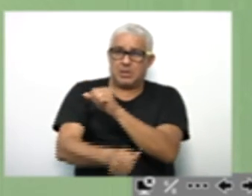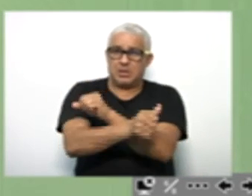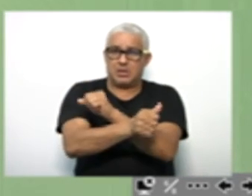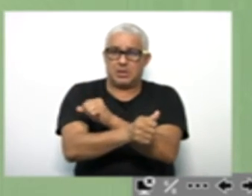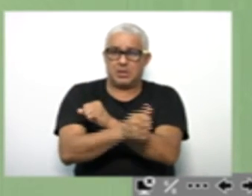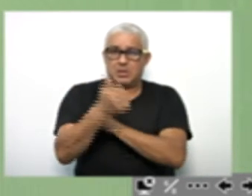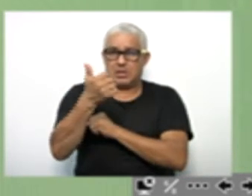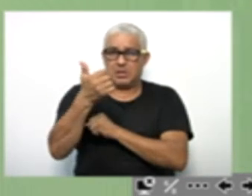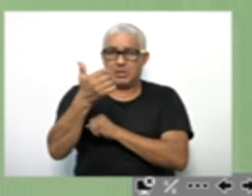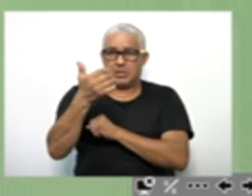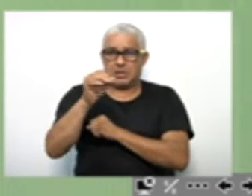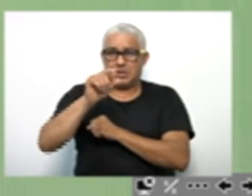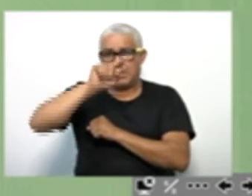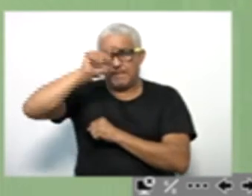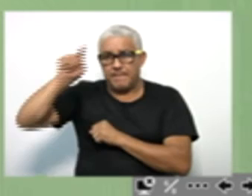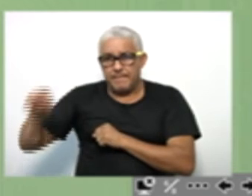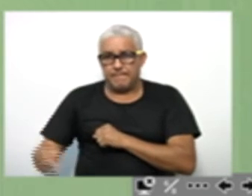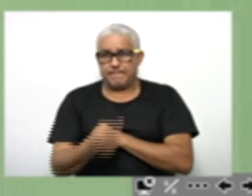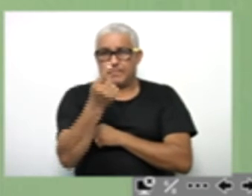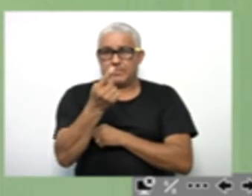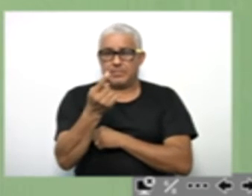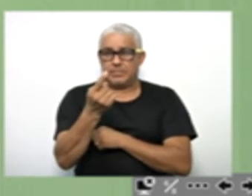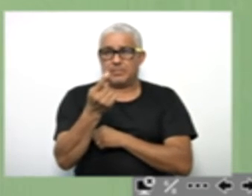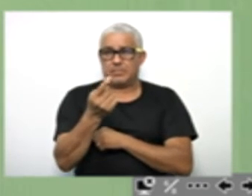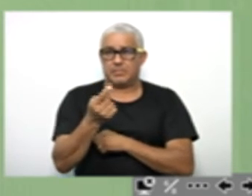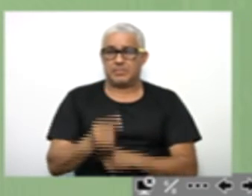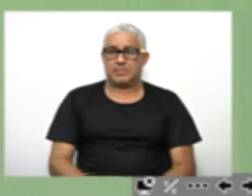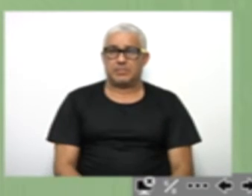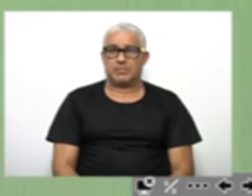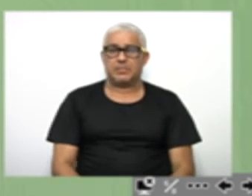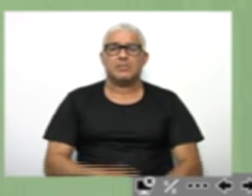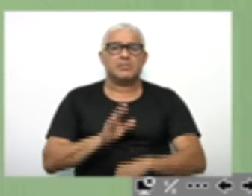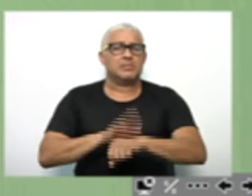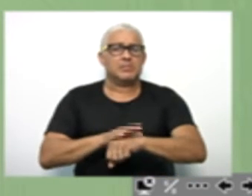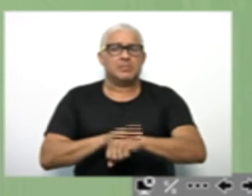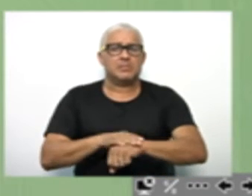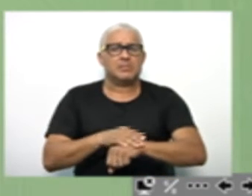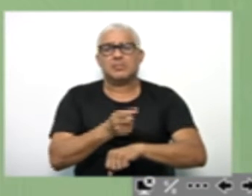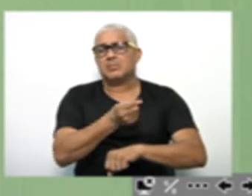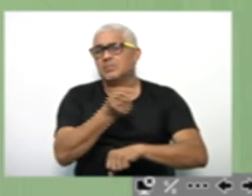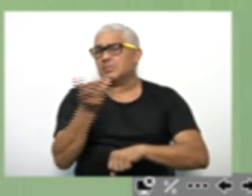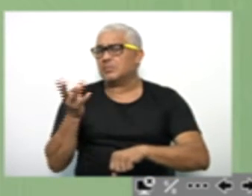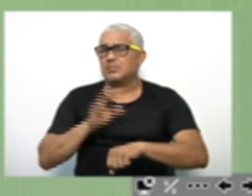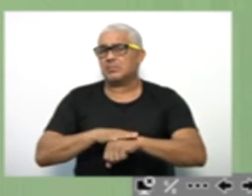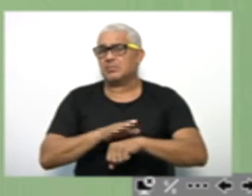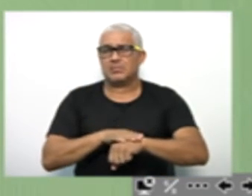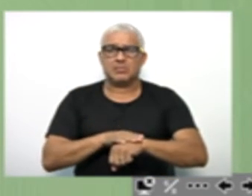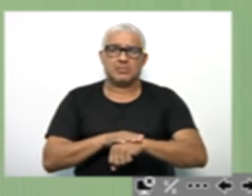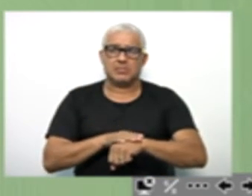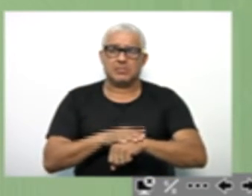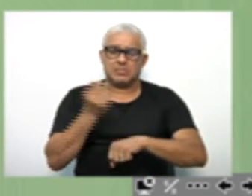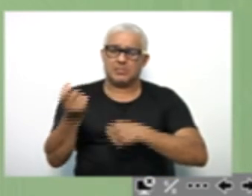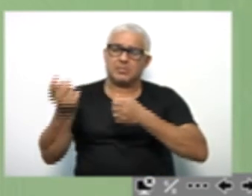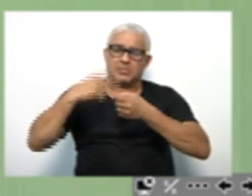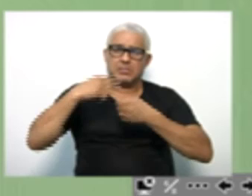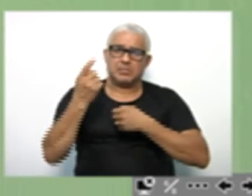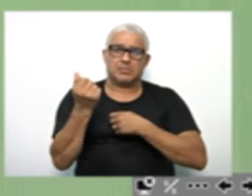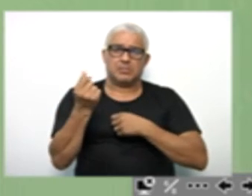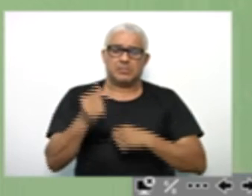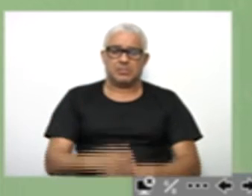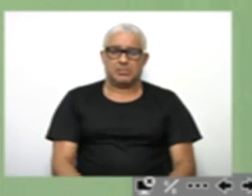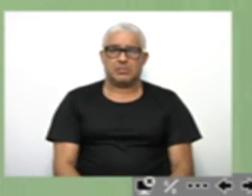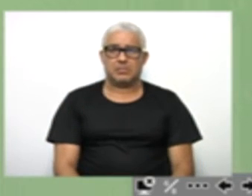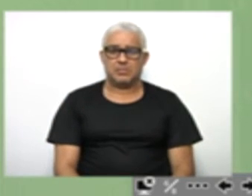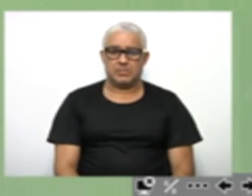de 10 milhões de reais. Qual é o tempo? Em quanto tempo, deixa eu ajeitar aqui,